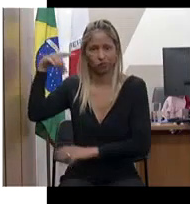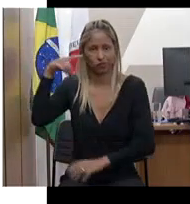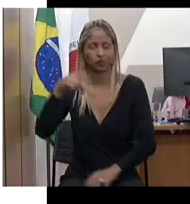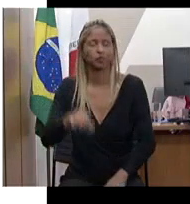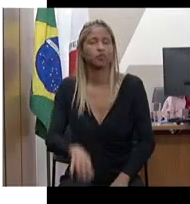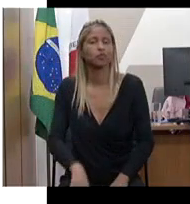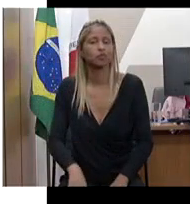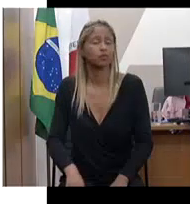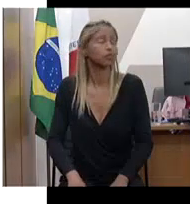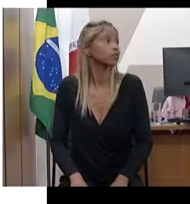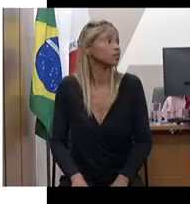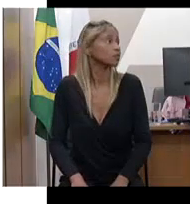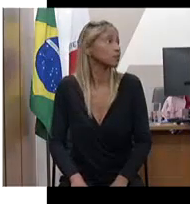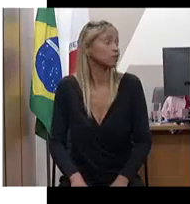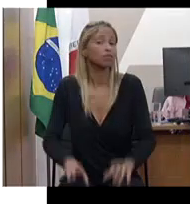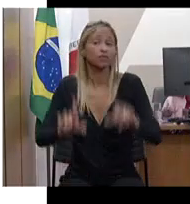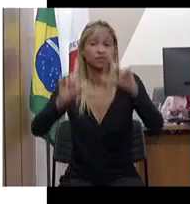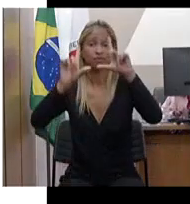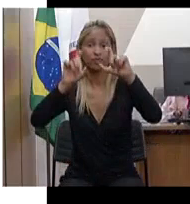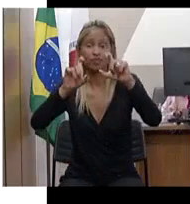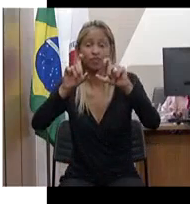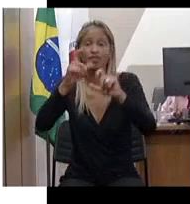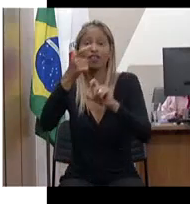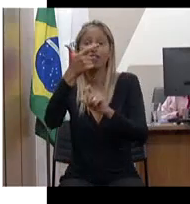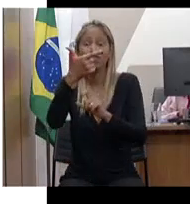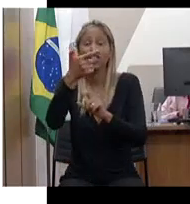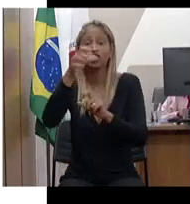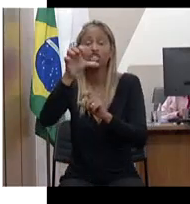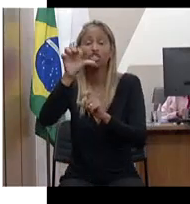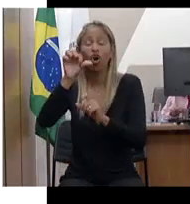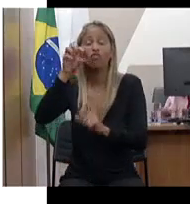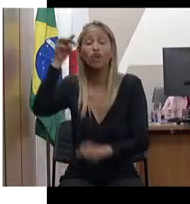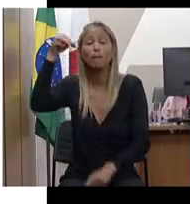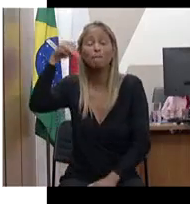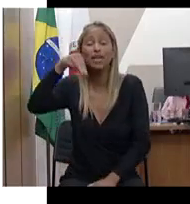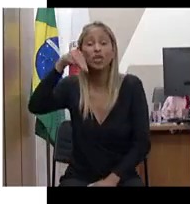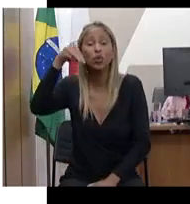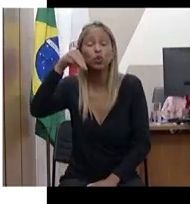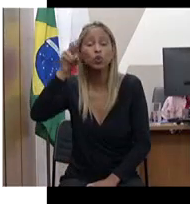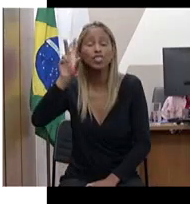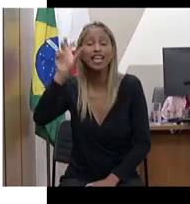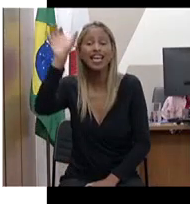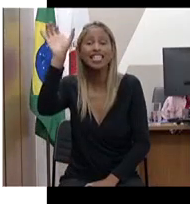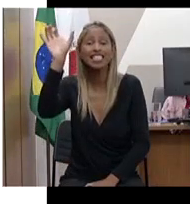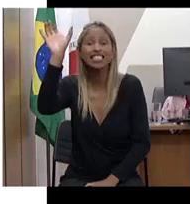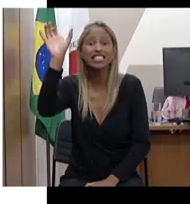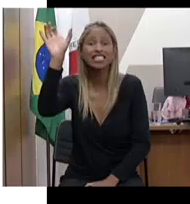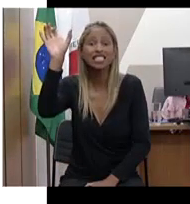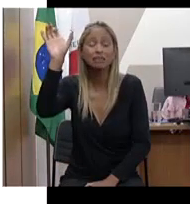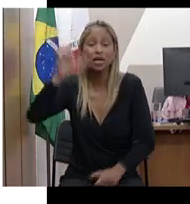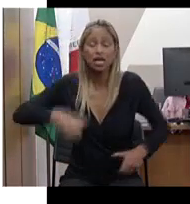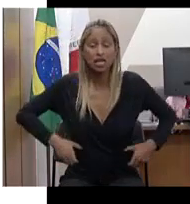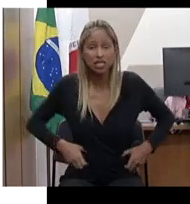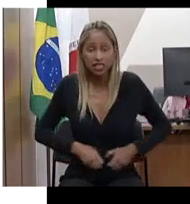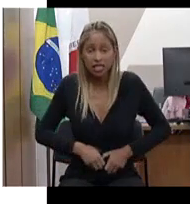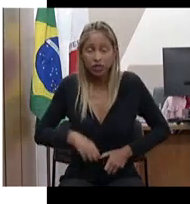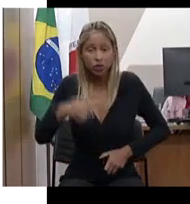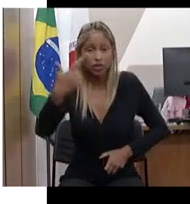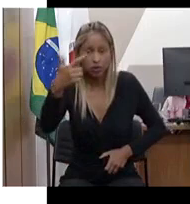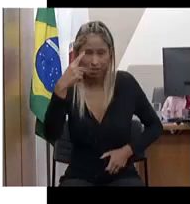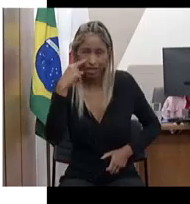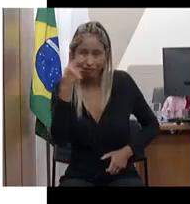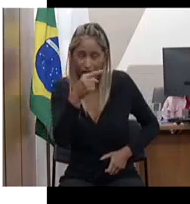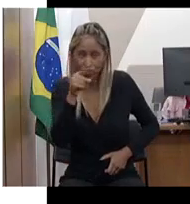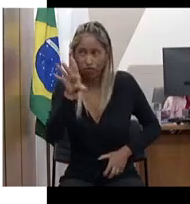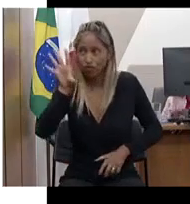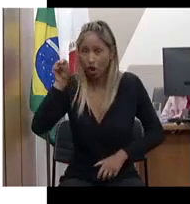fiscalização esses dois trabalhadores ficaram 29 minutos pendurados aí sem cinto de segurança Vocês estão vendo a